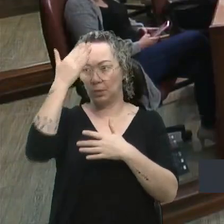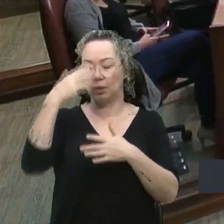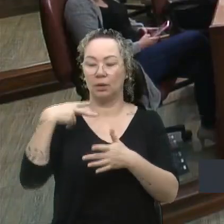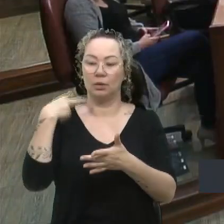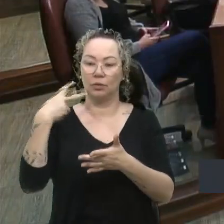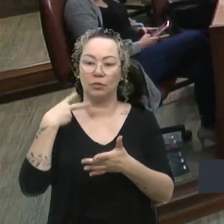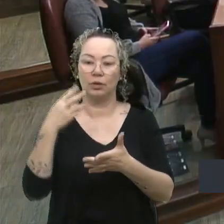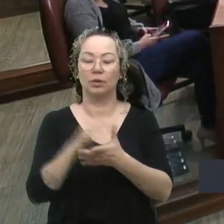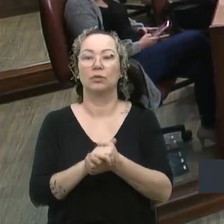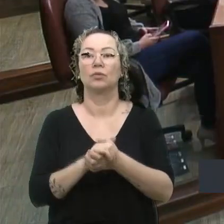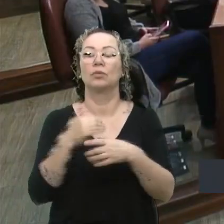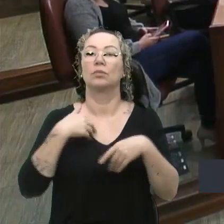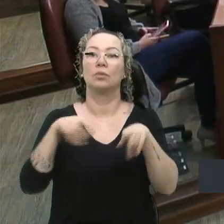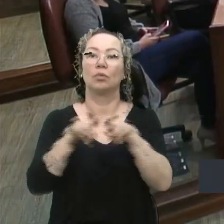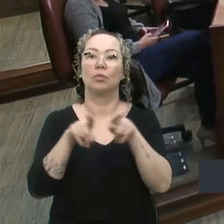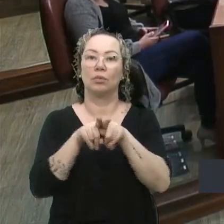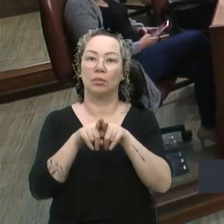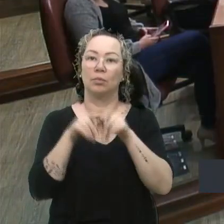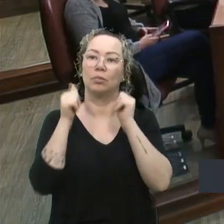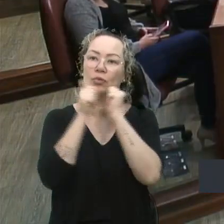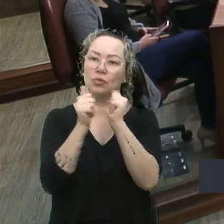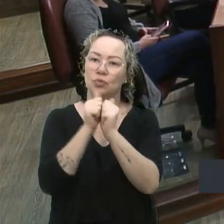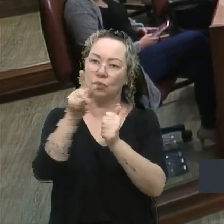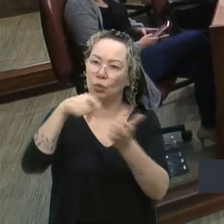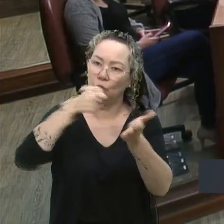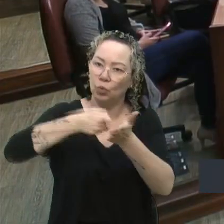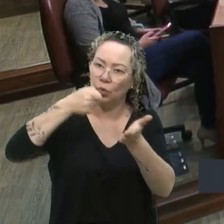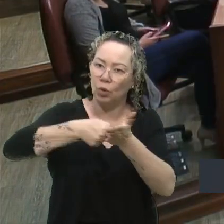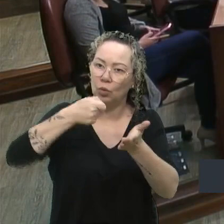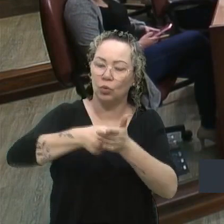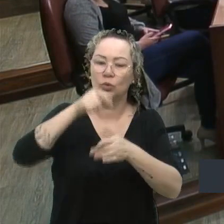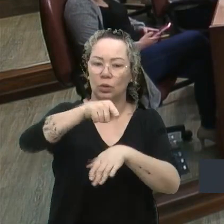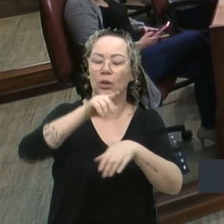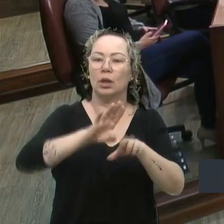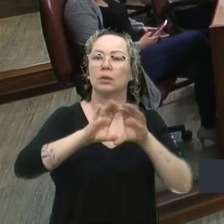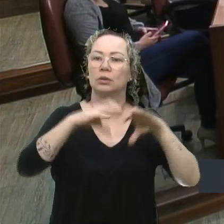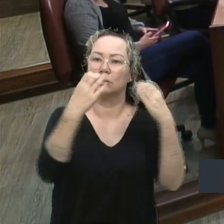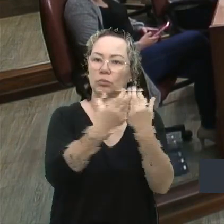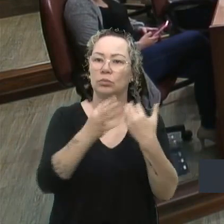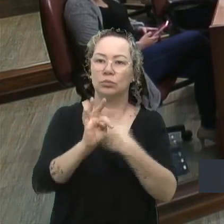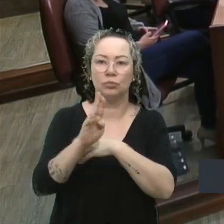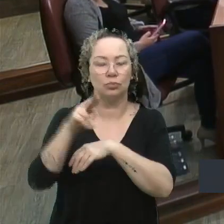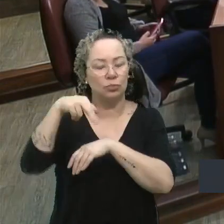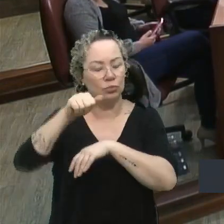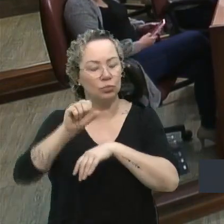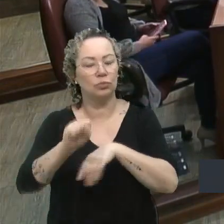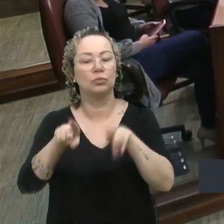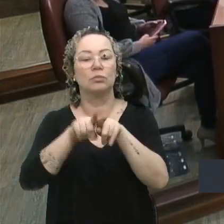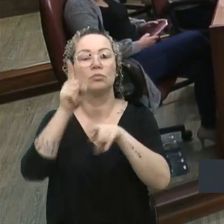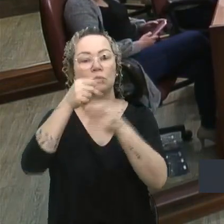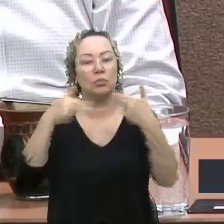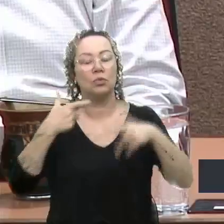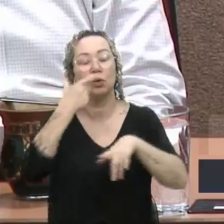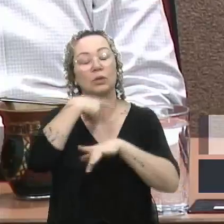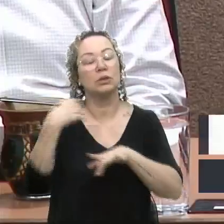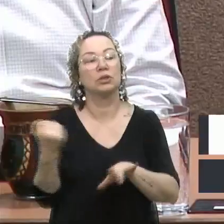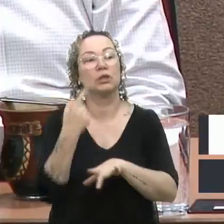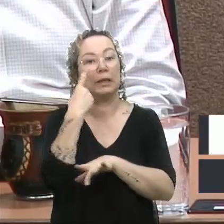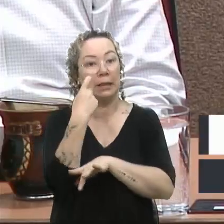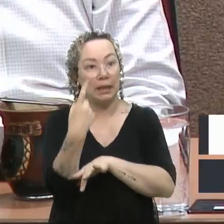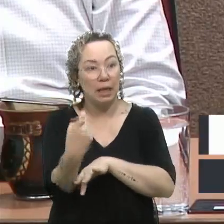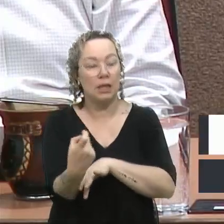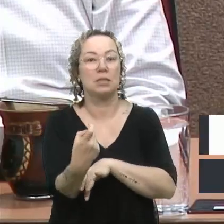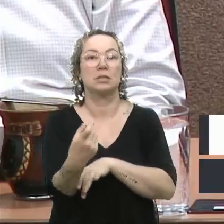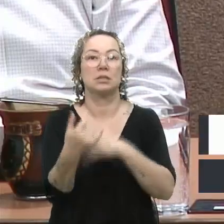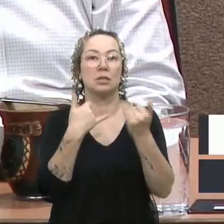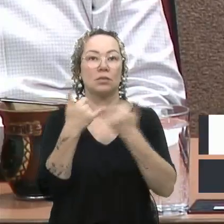somo ao senhor nessa luta desse pessoal aí de Tunas Altas, né? E uma coisa que eu achei muito interessante, por exemplo, é